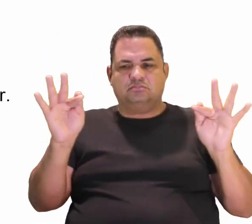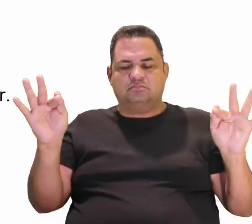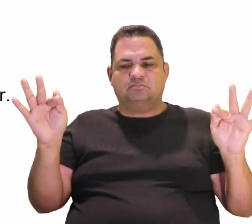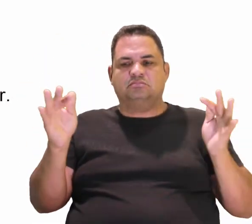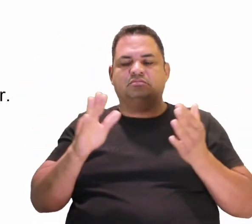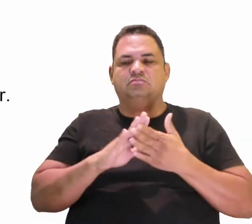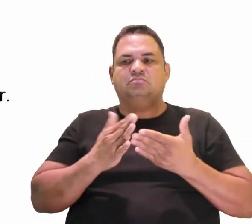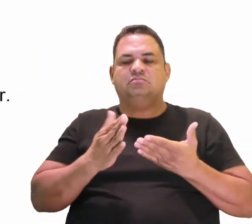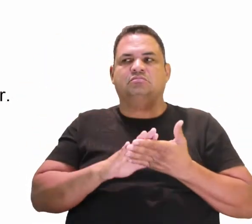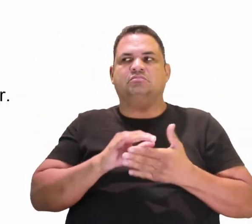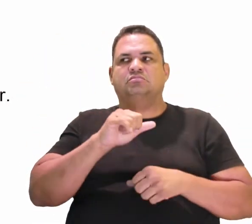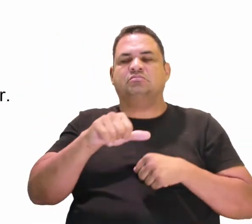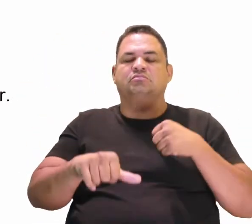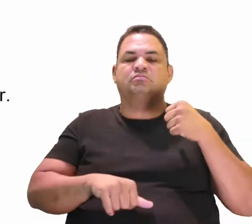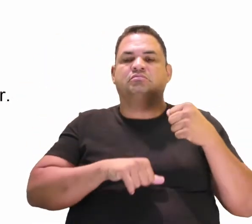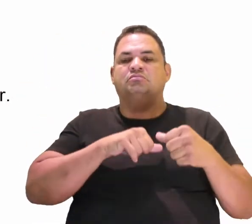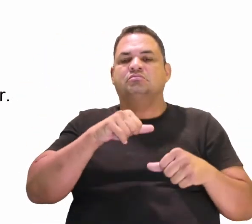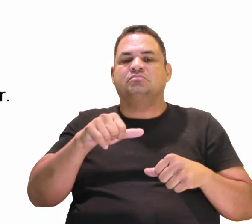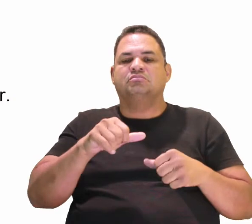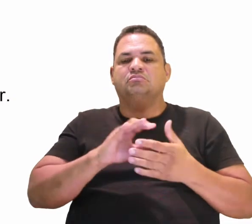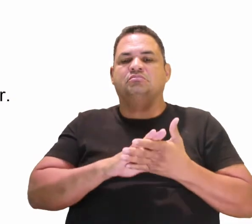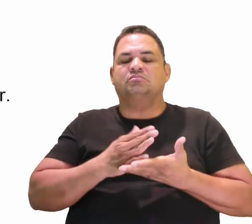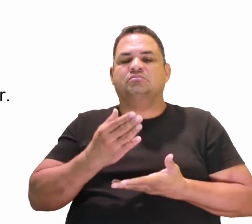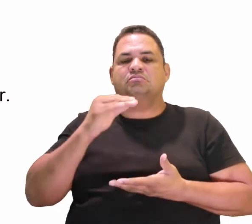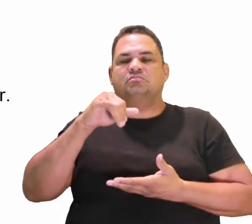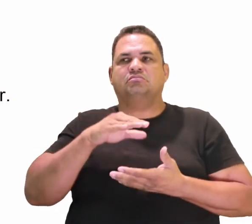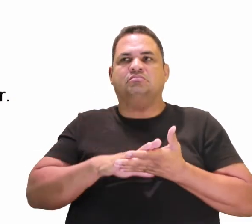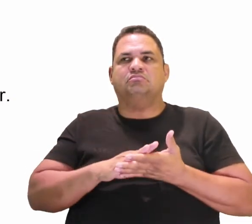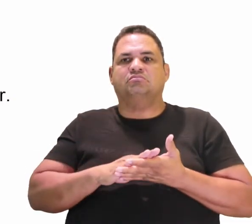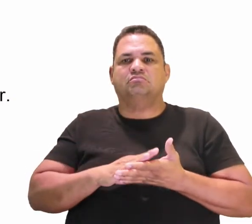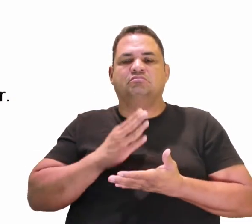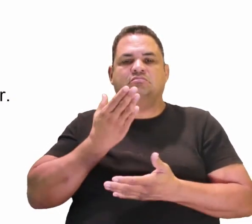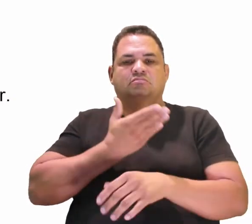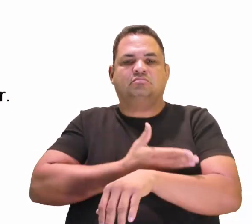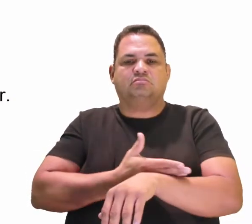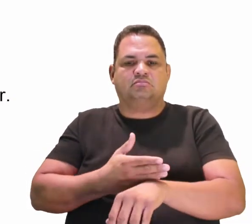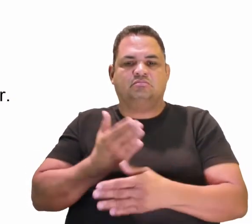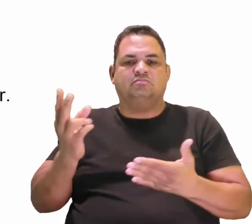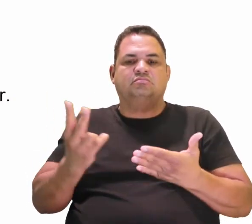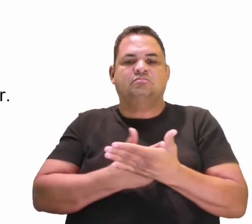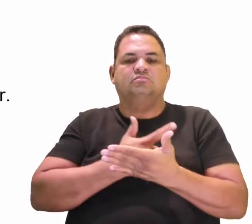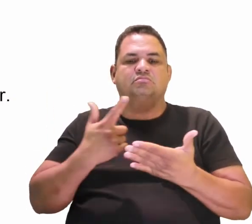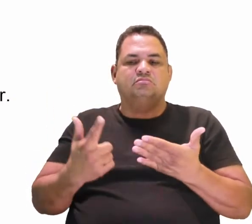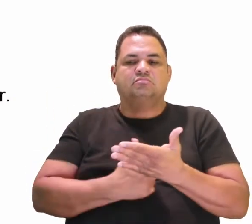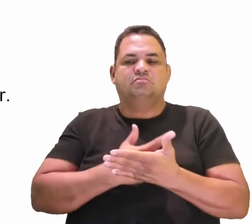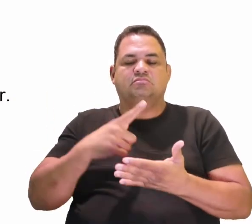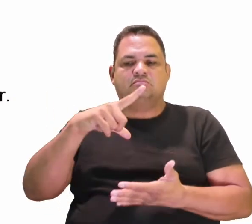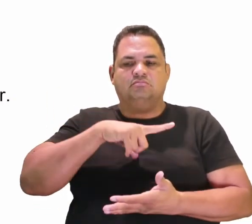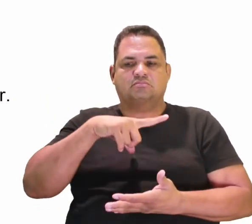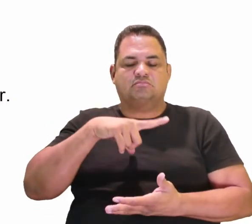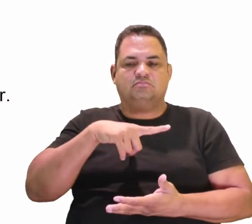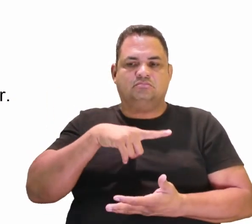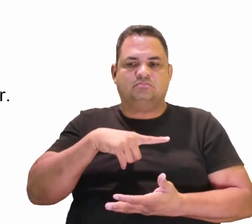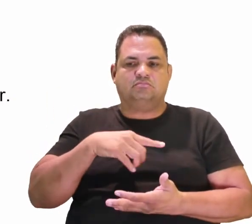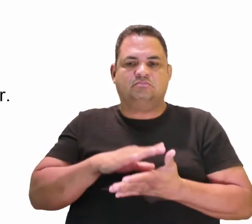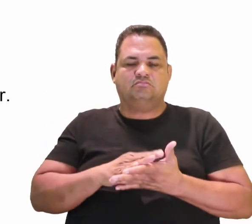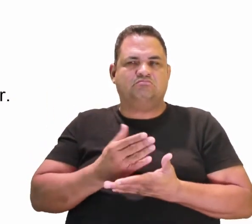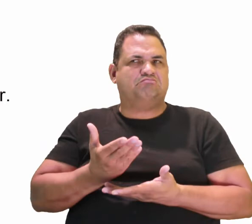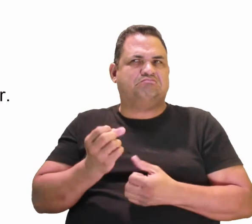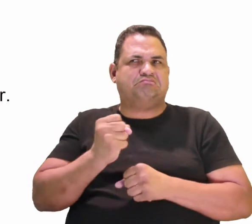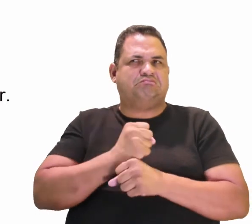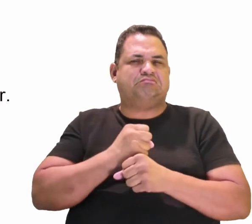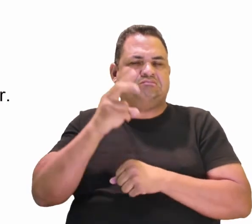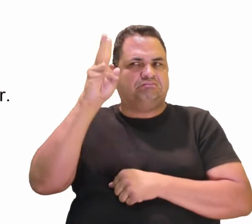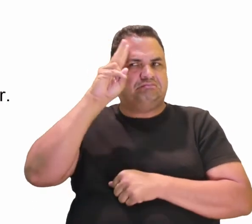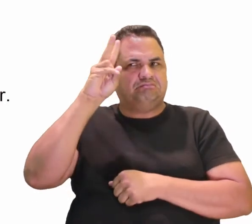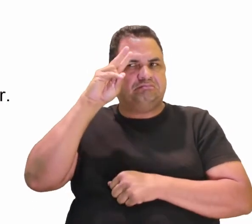isso virou bem modinha no passado? Os livros tinham isso, sei lá, não lembro que ano era.